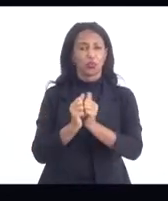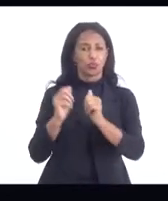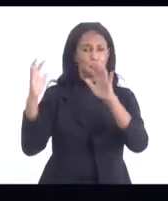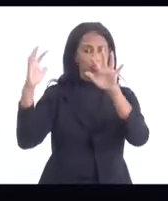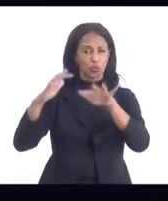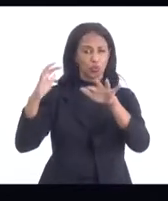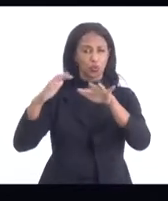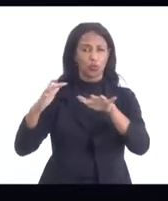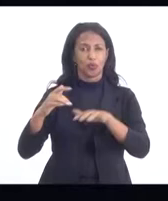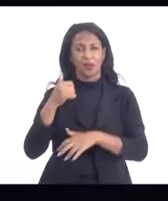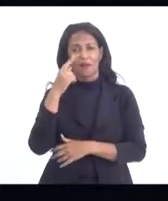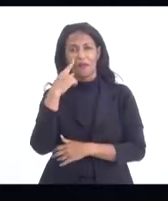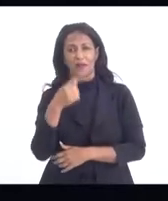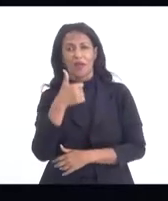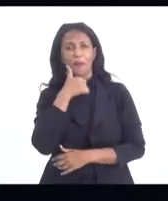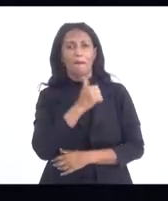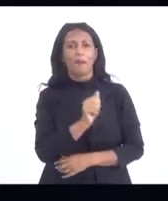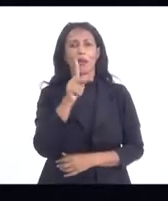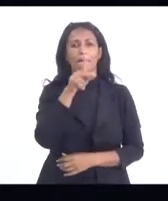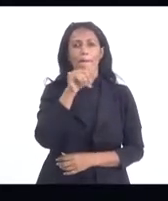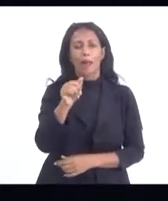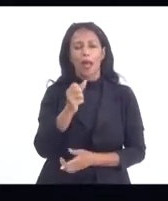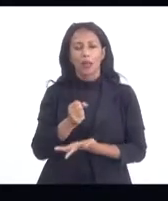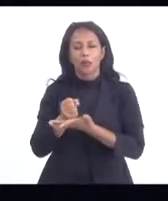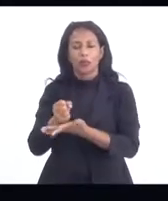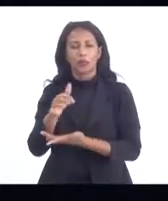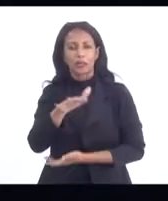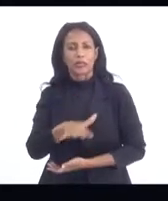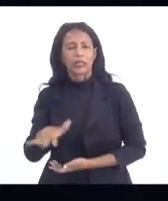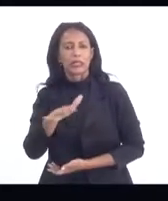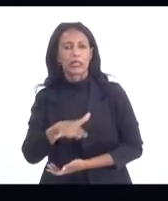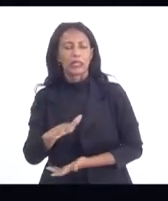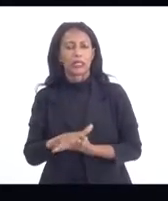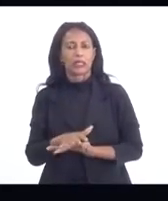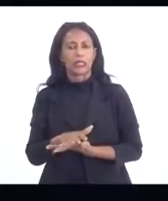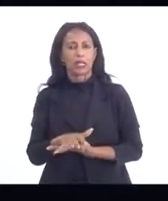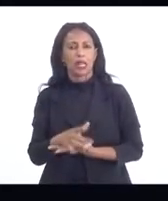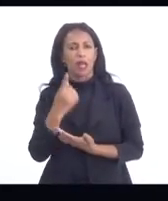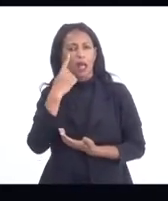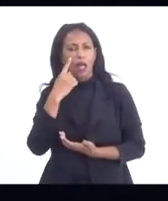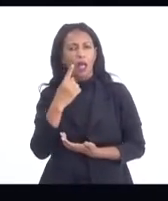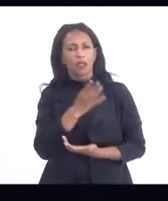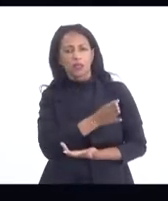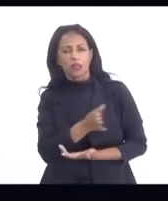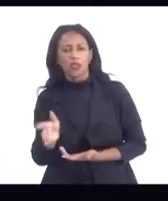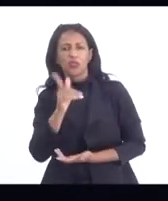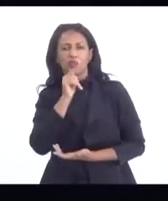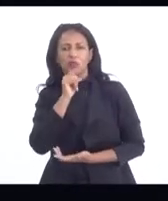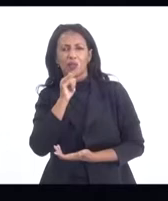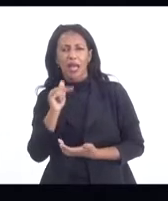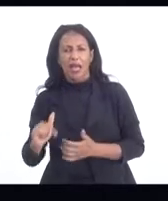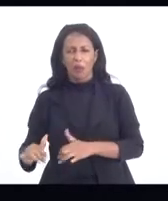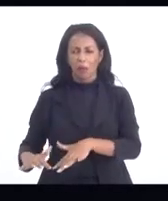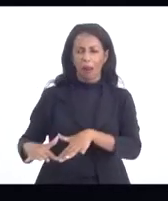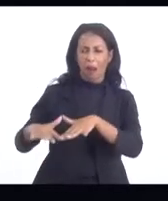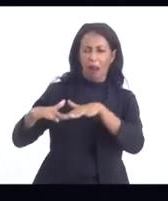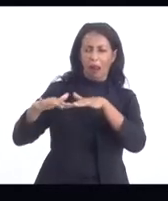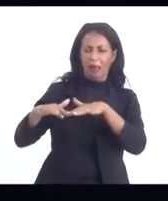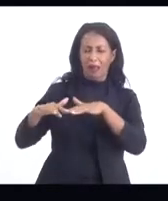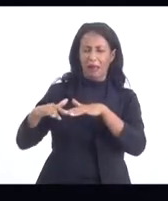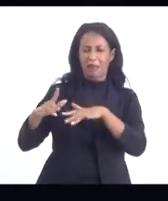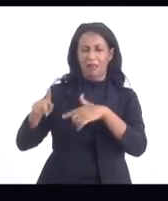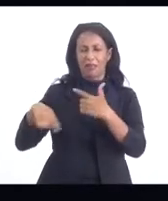enchente, vendo mãe, pai, socorrendo crianças, filhos e correndo daquela água, para daqui a uma, duas semanas, virar e